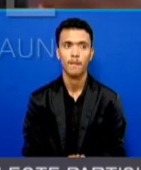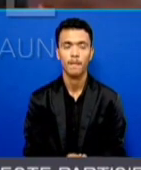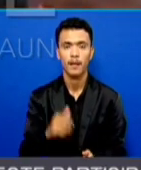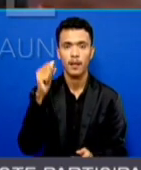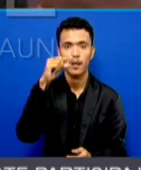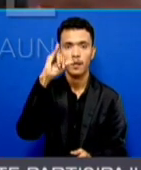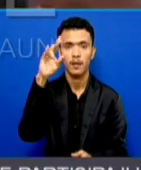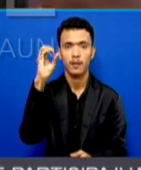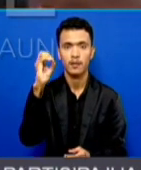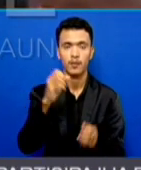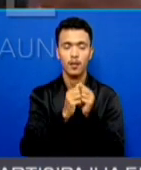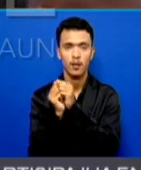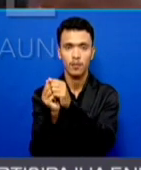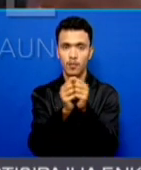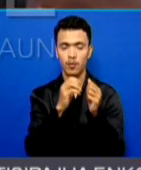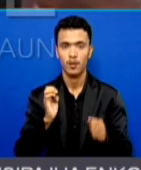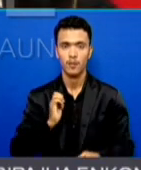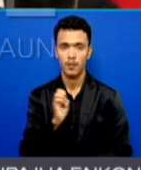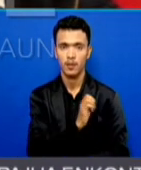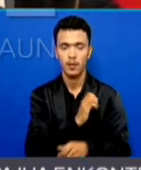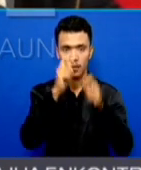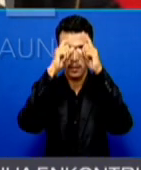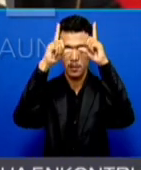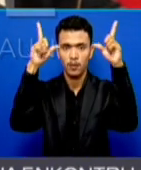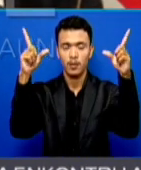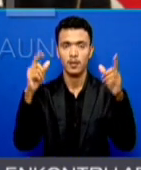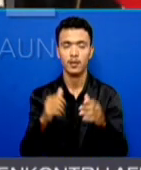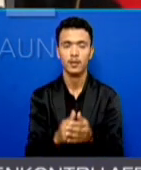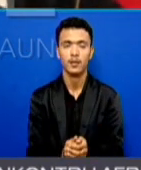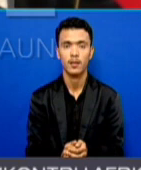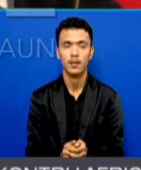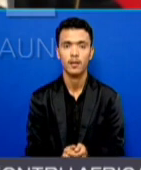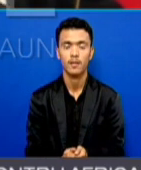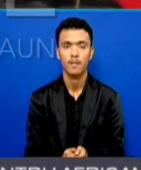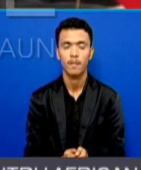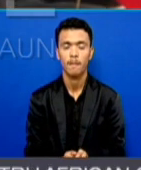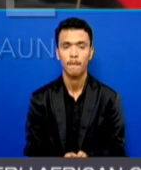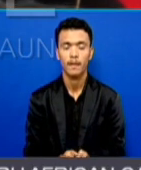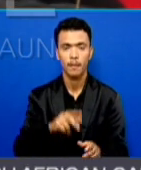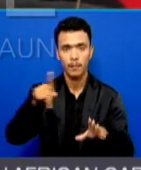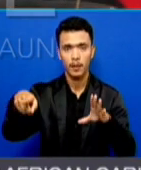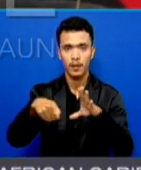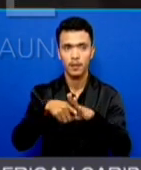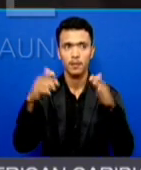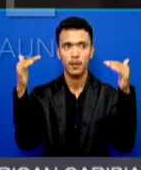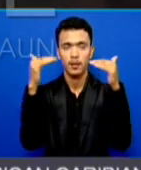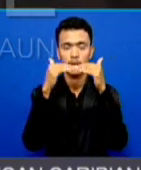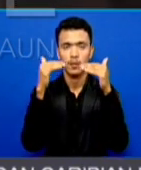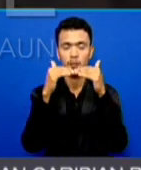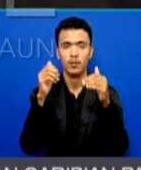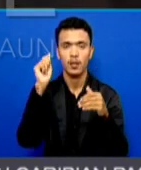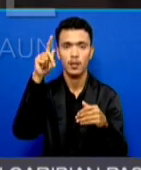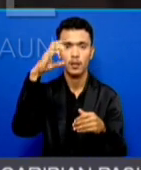Azil Pereira nebe acompanha o seu embaixador a Timor-Leste e a Nova Zelândia, Felicidade Guterres, participa em encontro